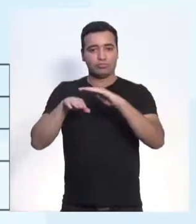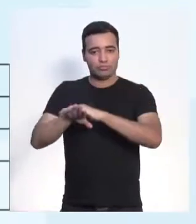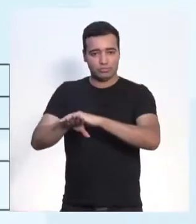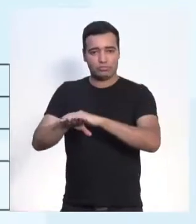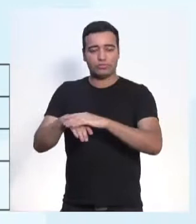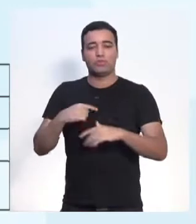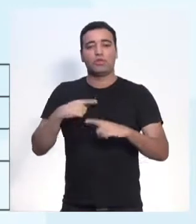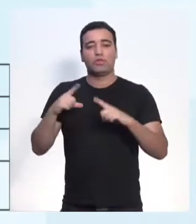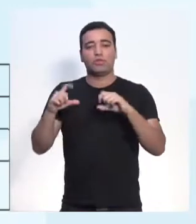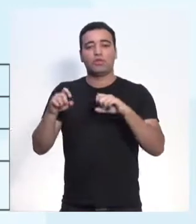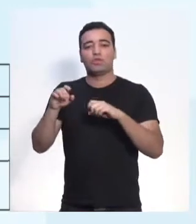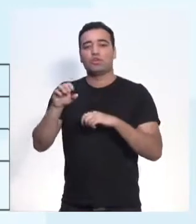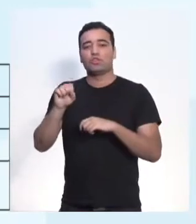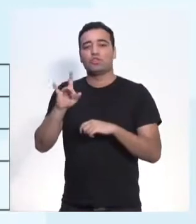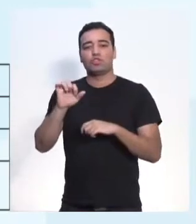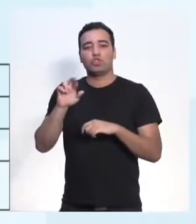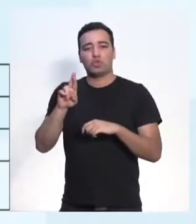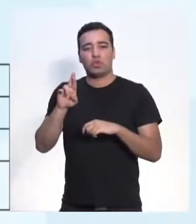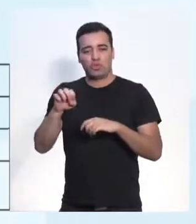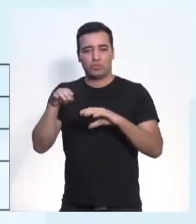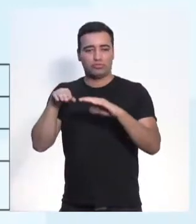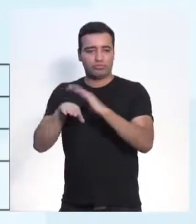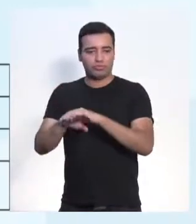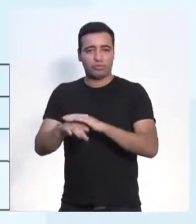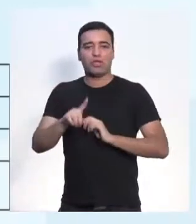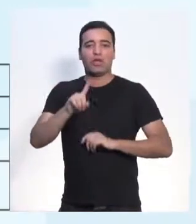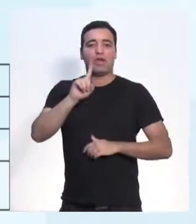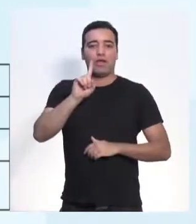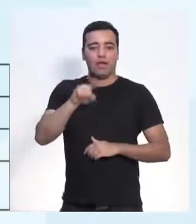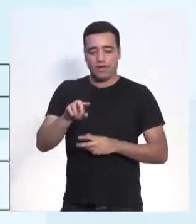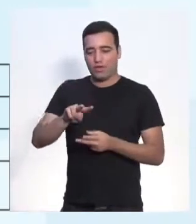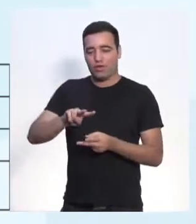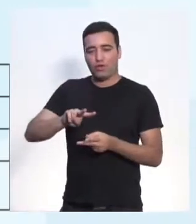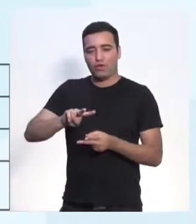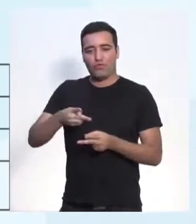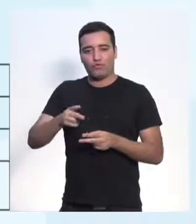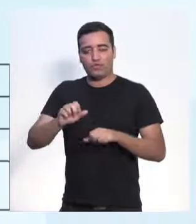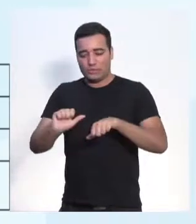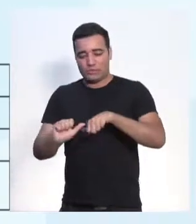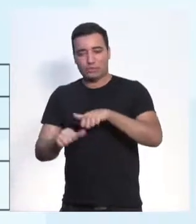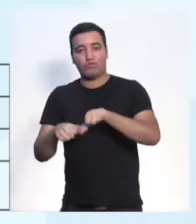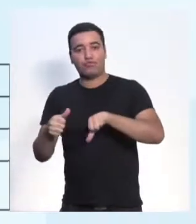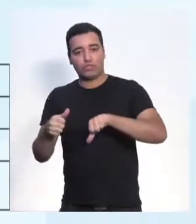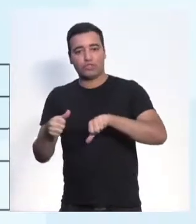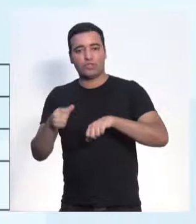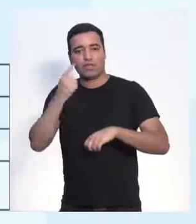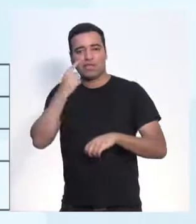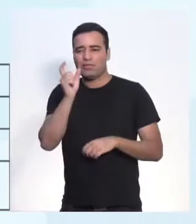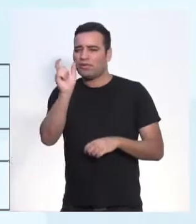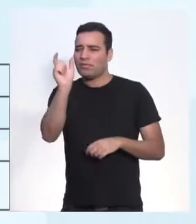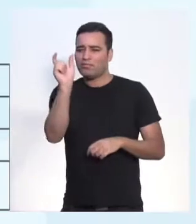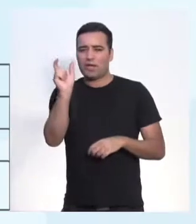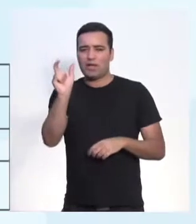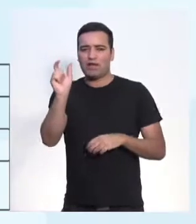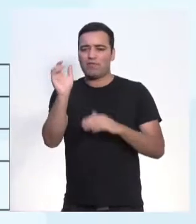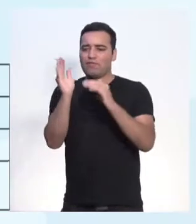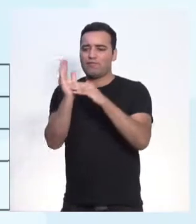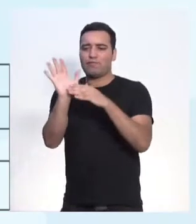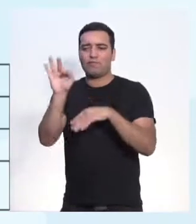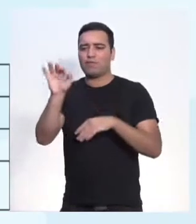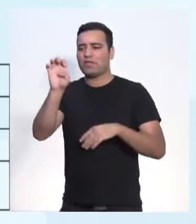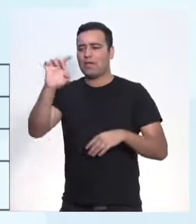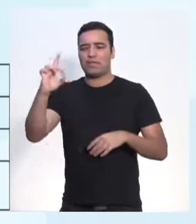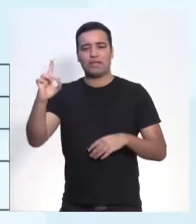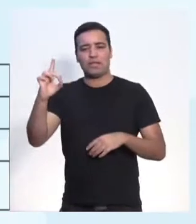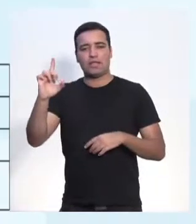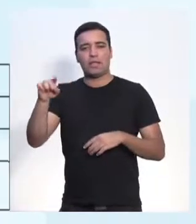é armazenada, é convertida. Então, presta atenção nessas palavras que terminam com ed. Elas estão no que a gente chama de